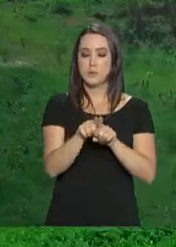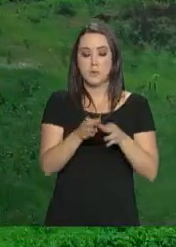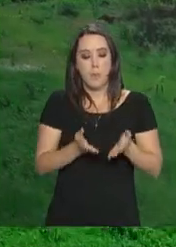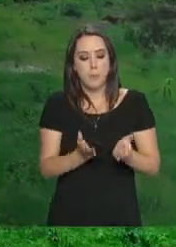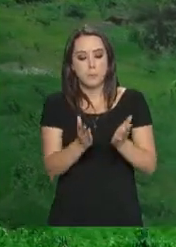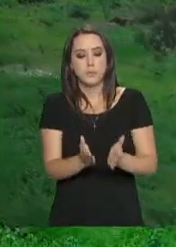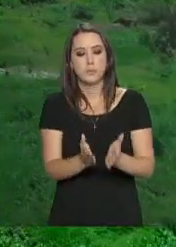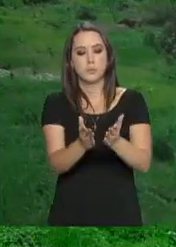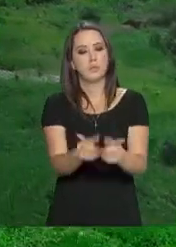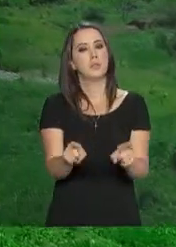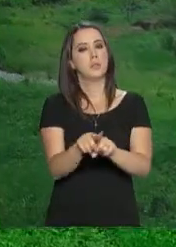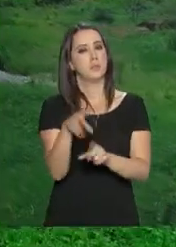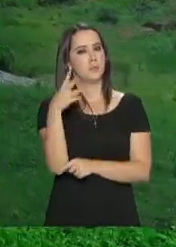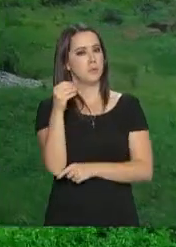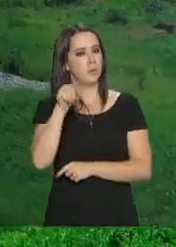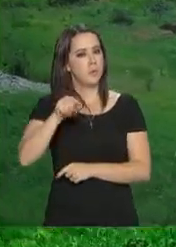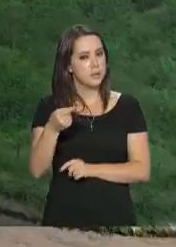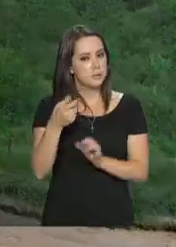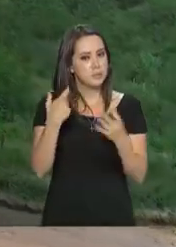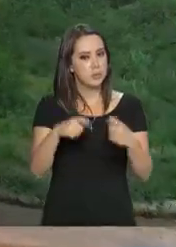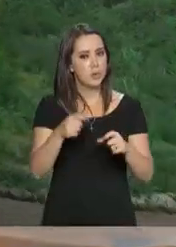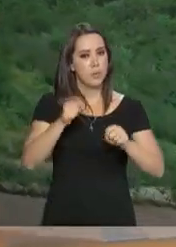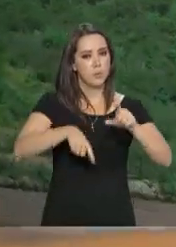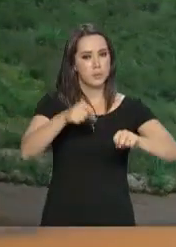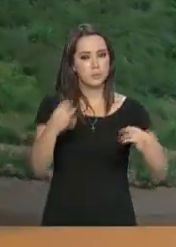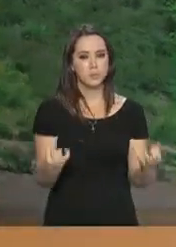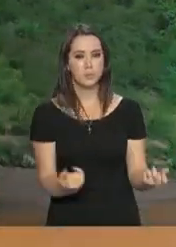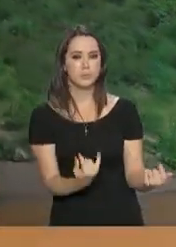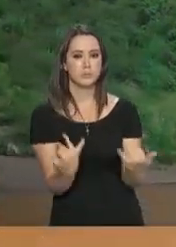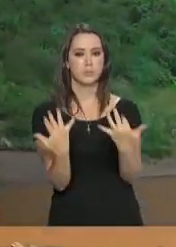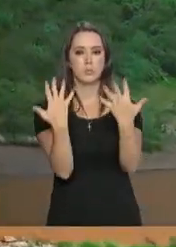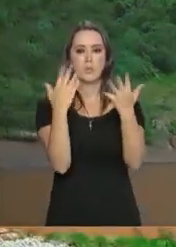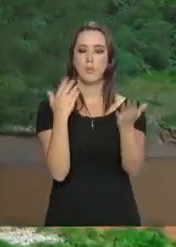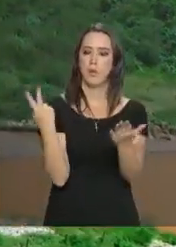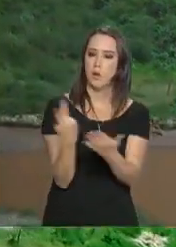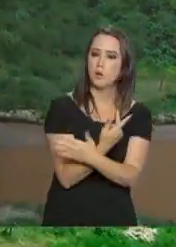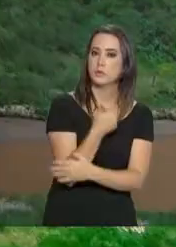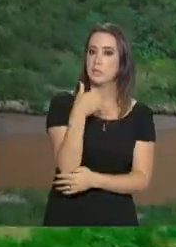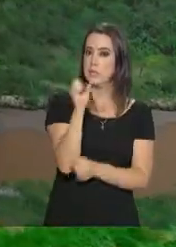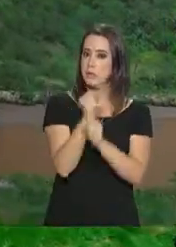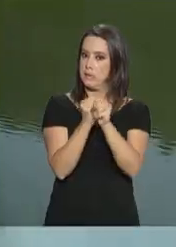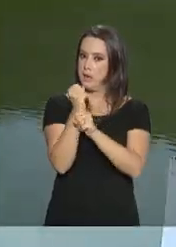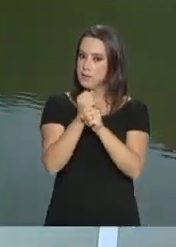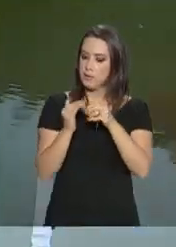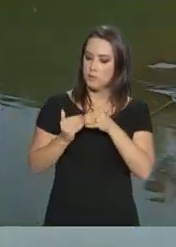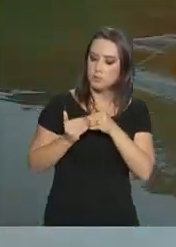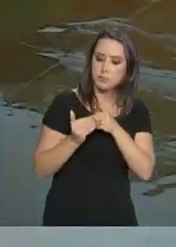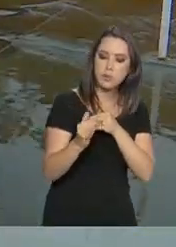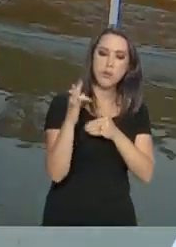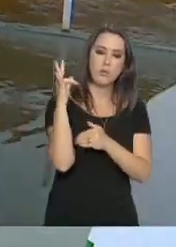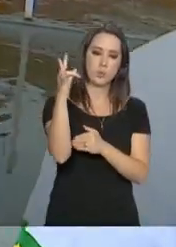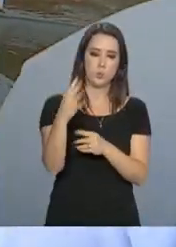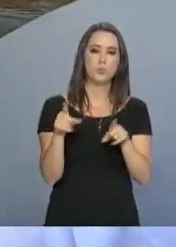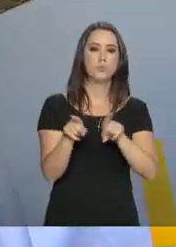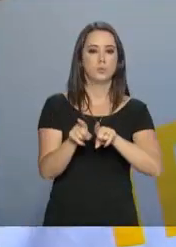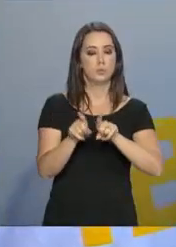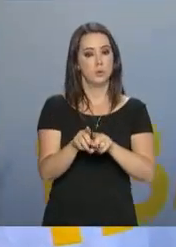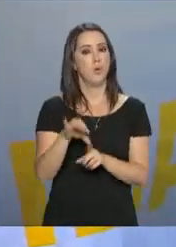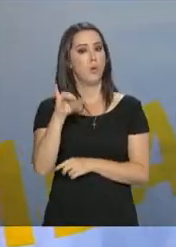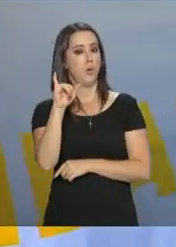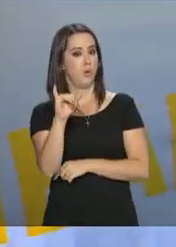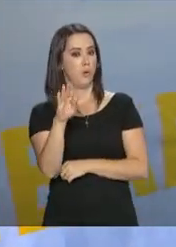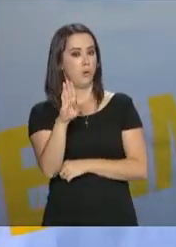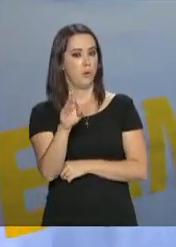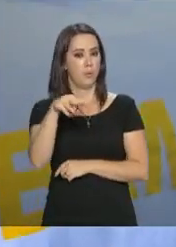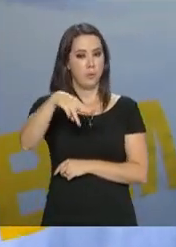40 mil hectares degradados da região, que deve ser realizado em até 10 anos. O IBAMA é um dos responsáveis